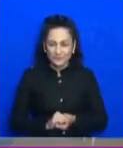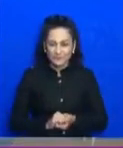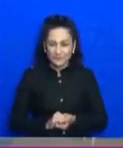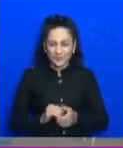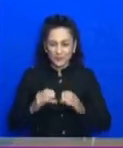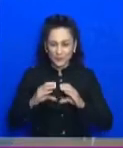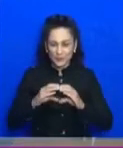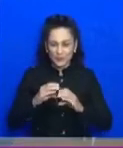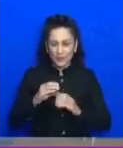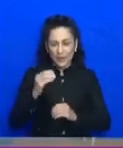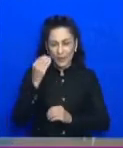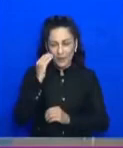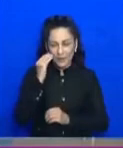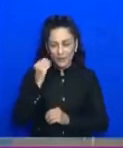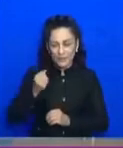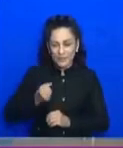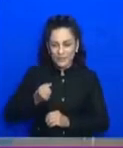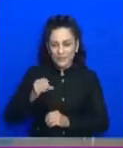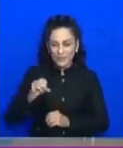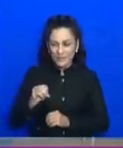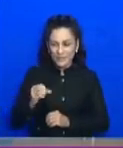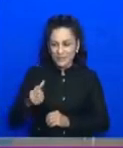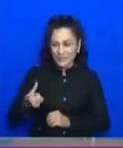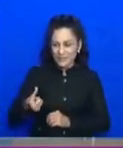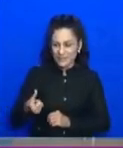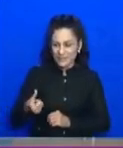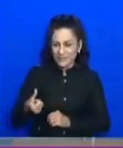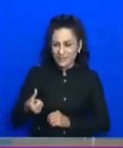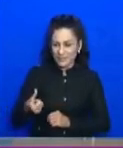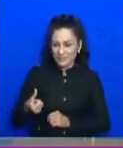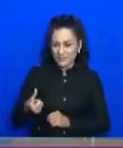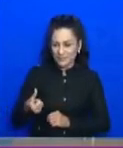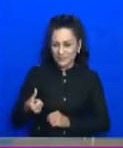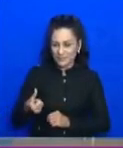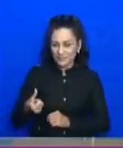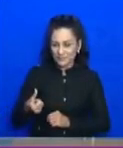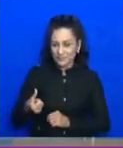Bola rosa, 06. Rosa, 06.